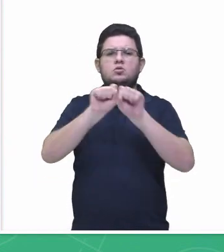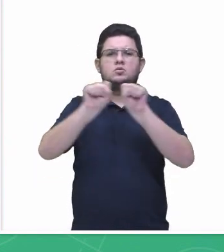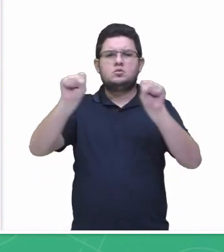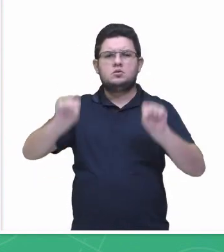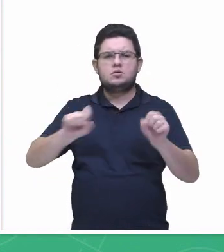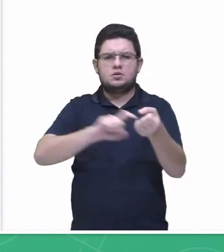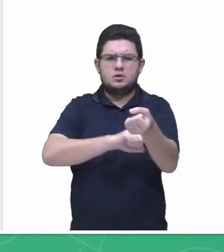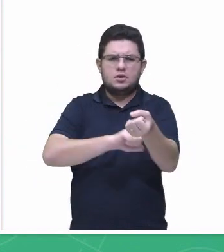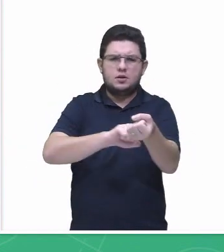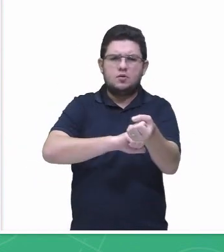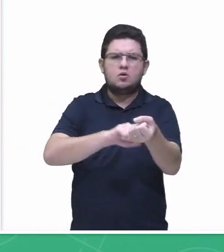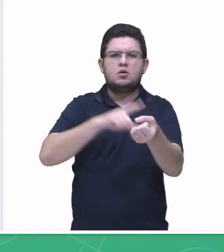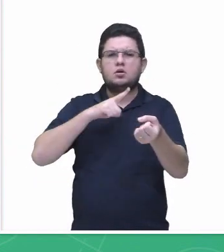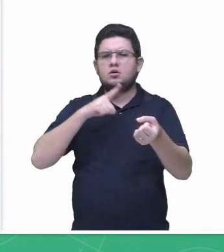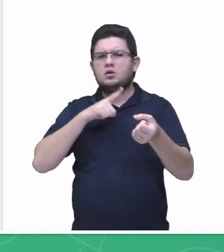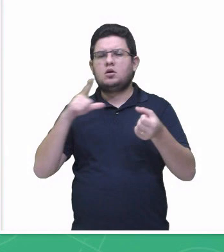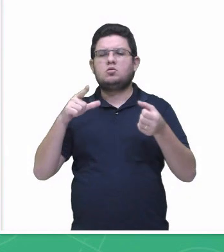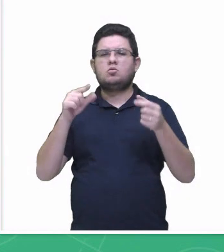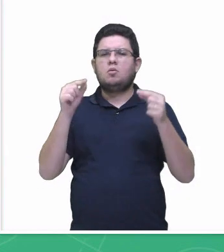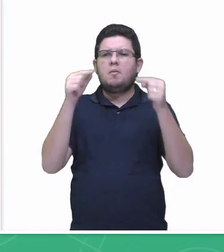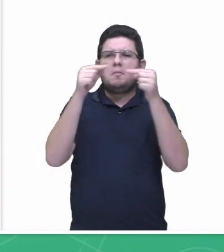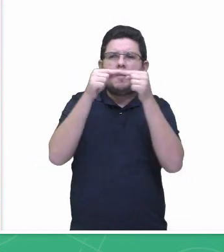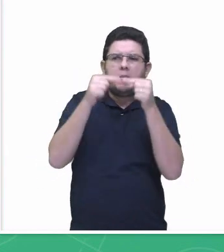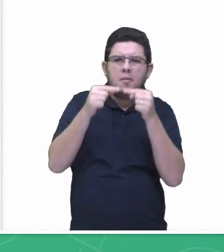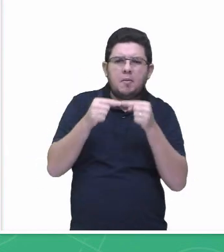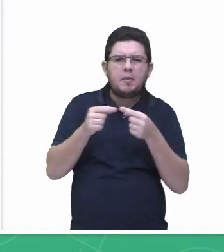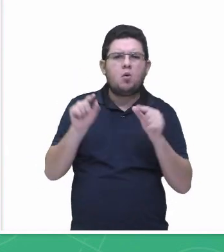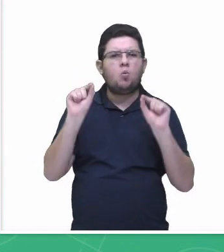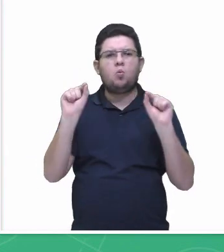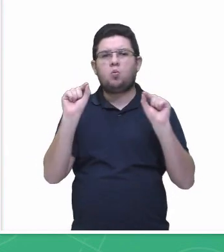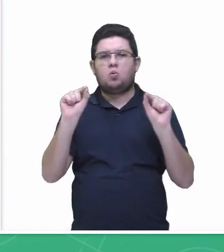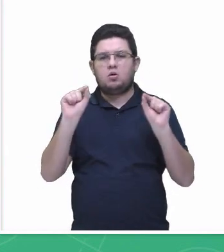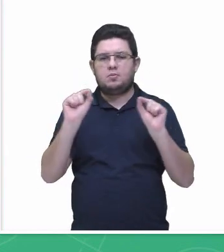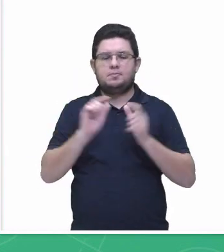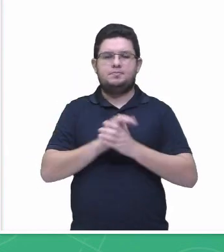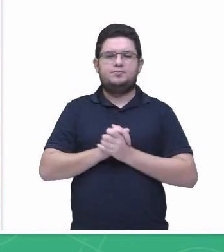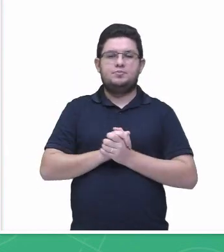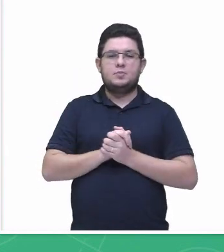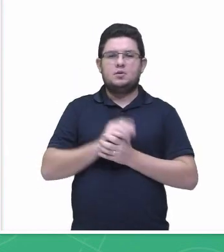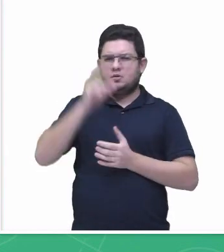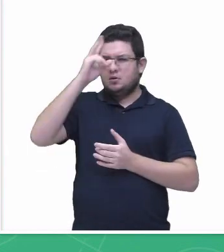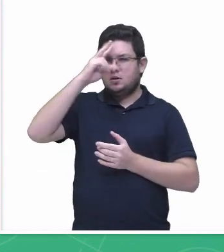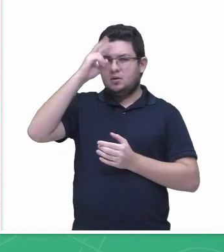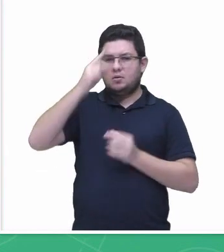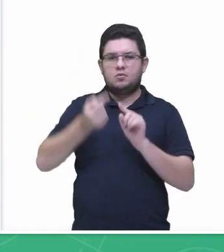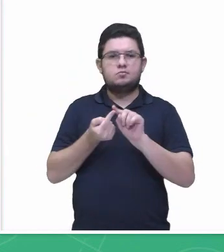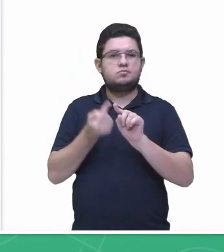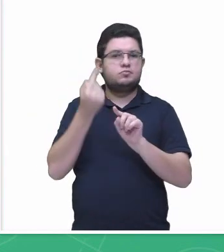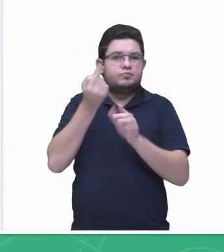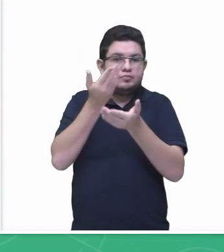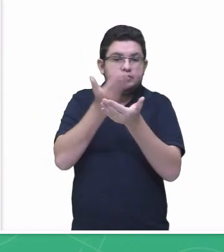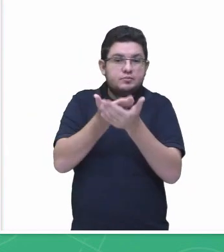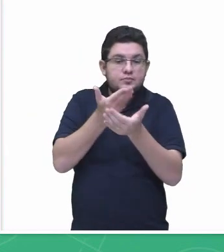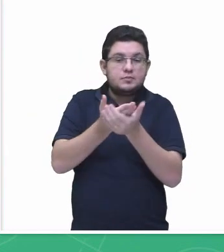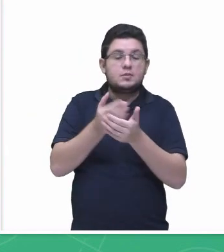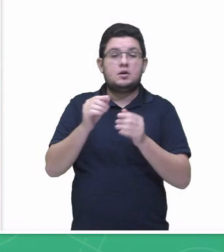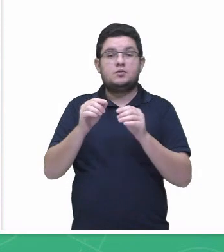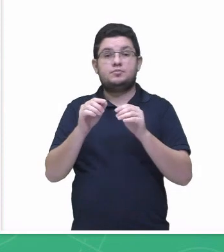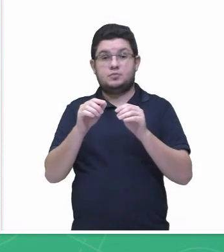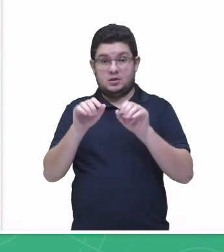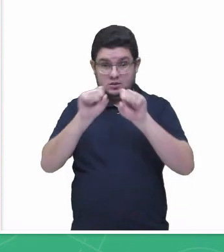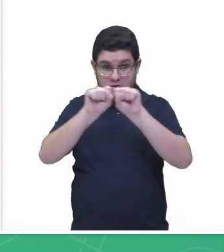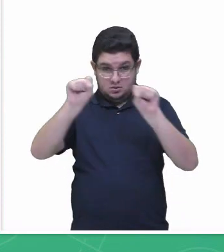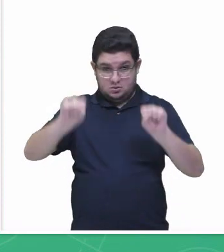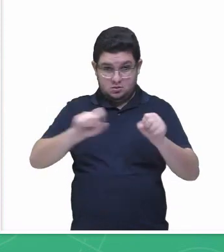nervoso central? Né? Então, na nossa aula, a gente observou que o nosso sistema nervoso ele é dividido em dois.